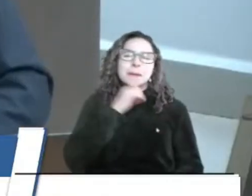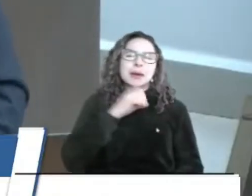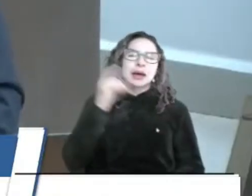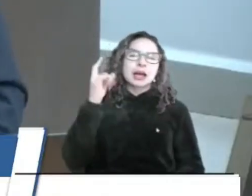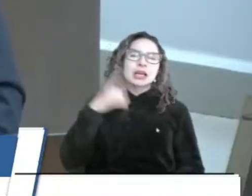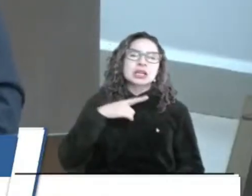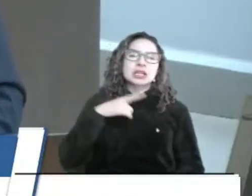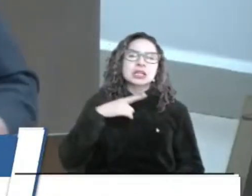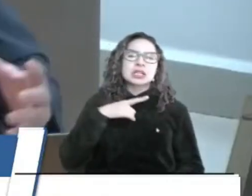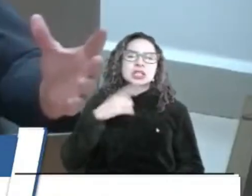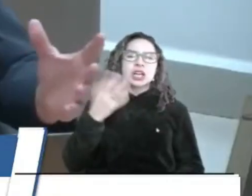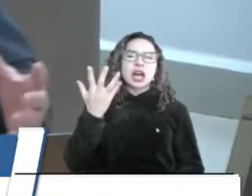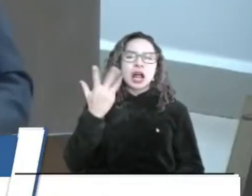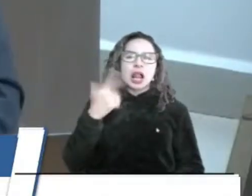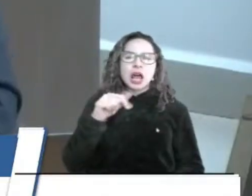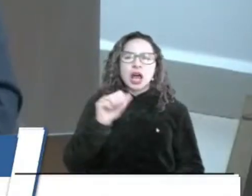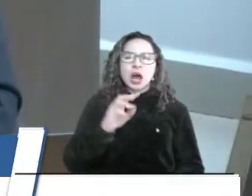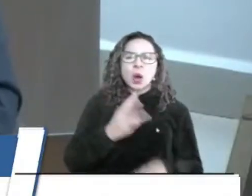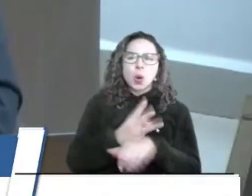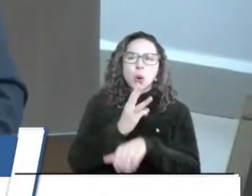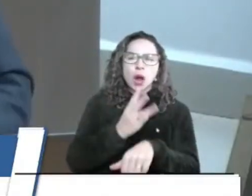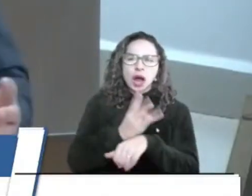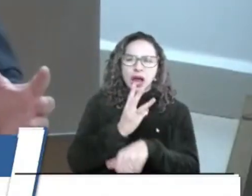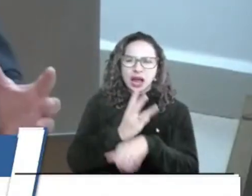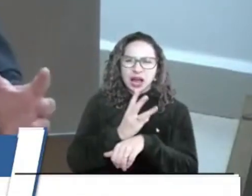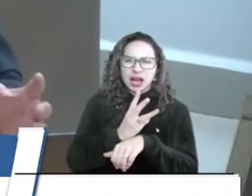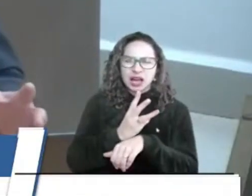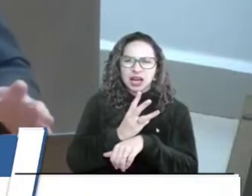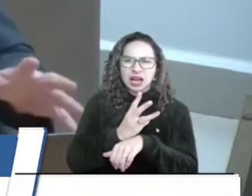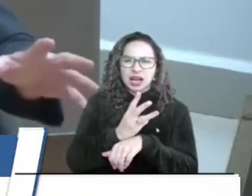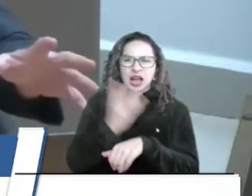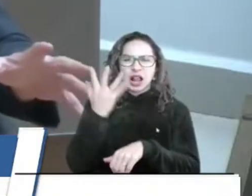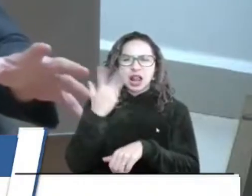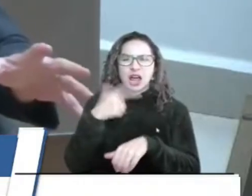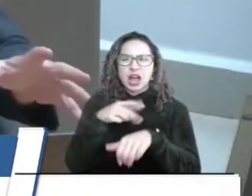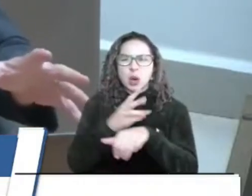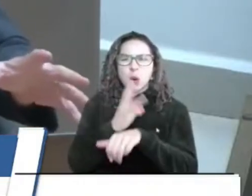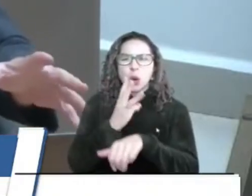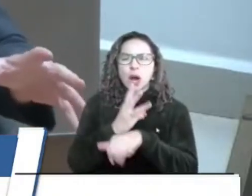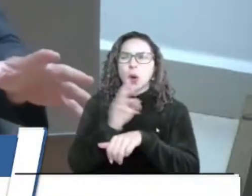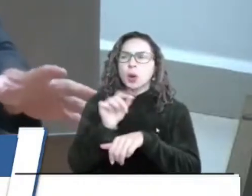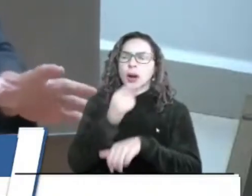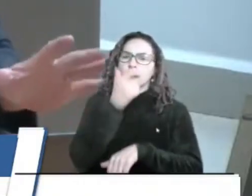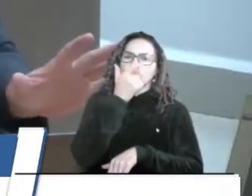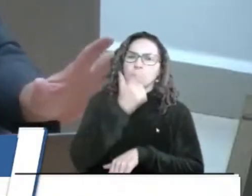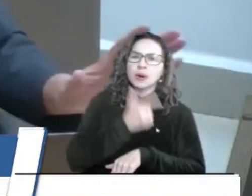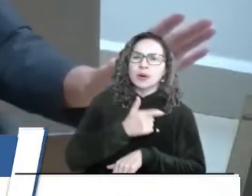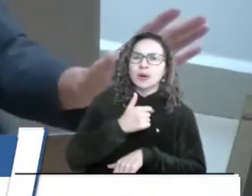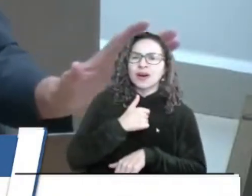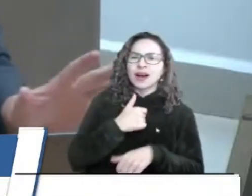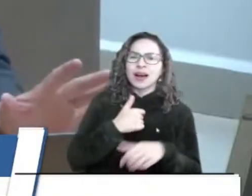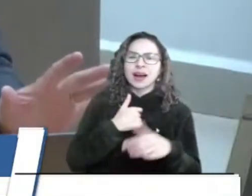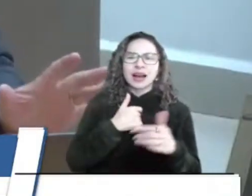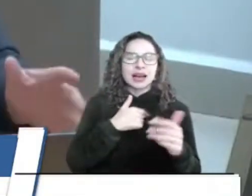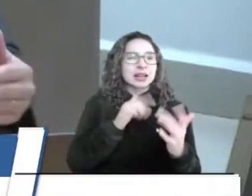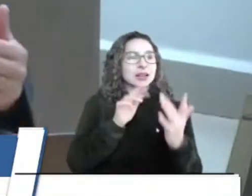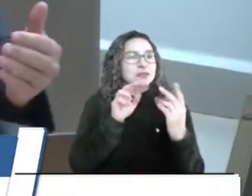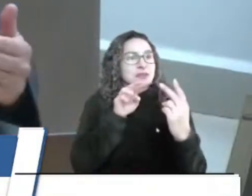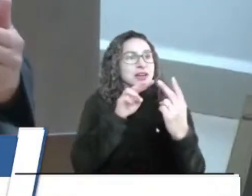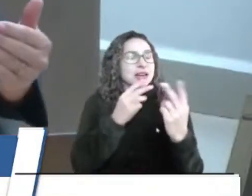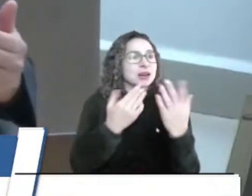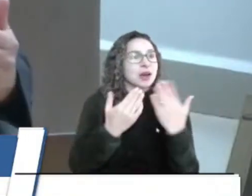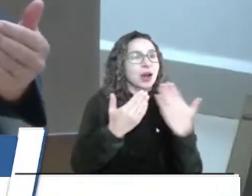de WhatsApp, não sei se você já ouviu esse termo. Leão de WhatsApp era aquele cara que no tete-a-tete, a hora que ele via a